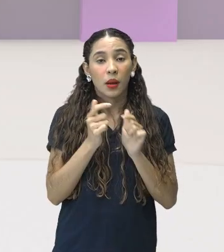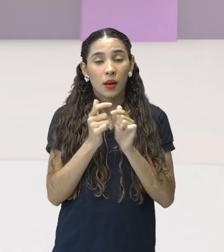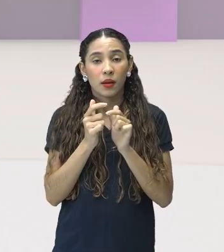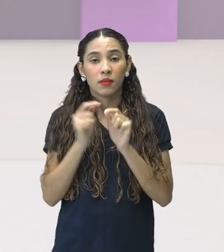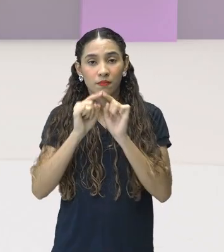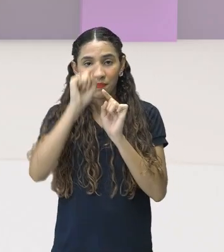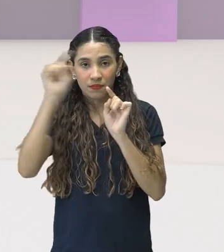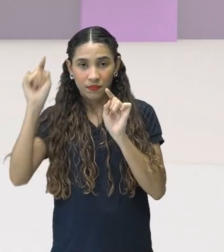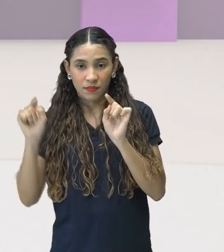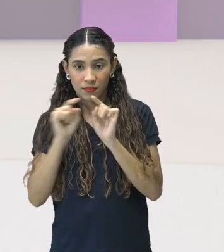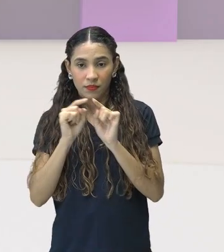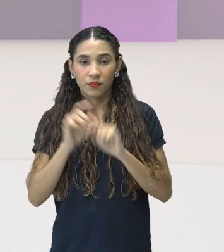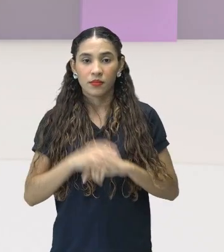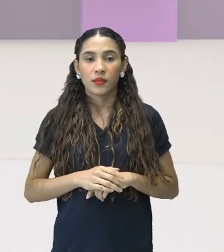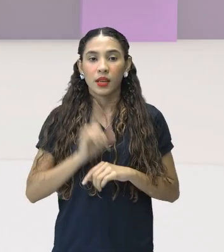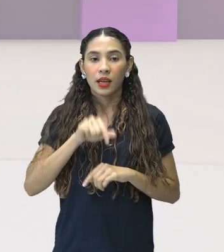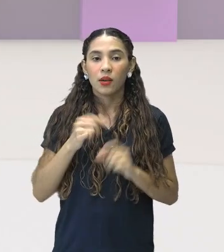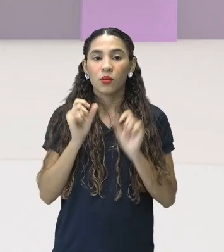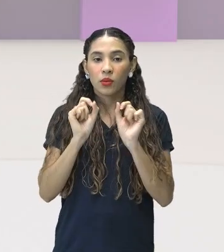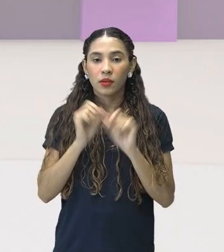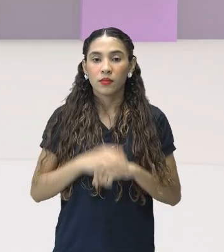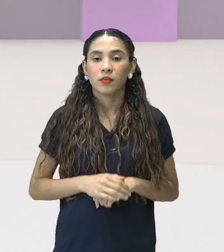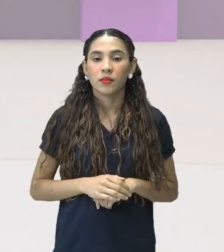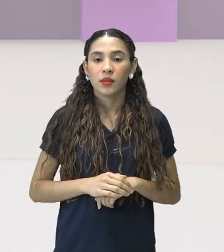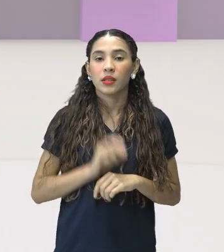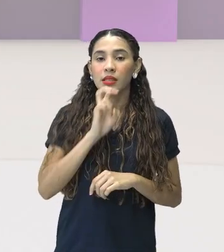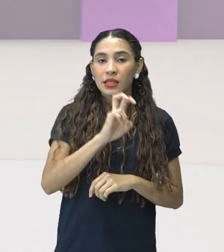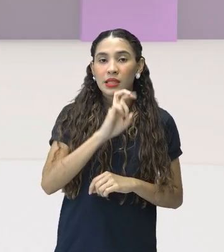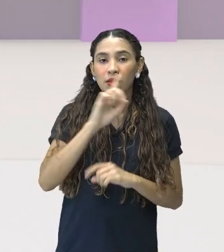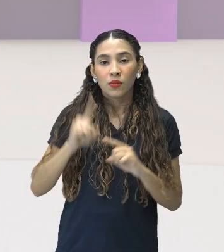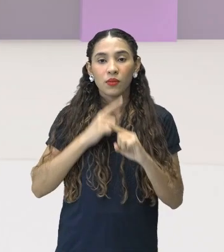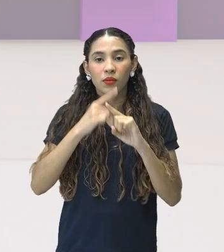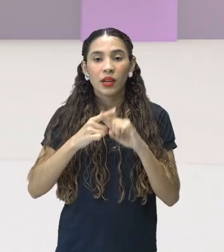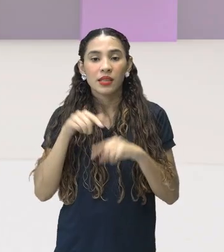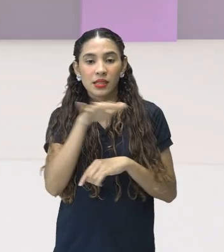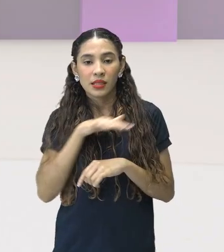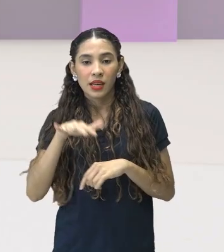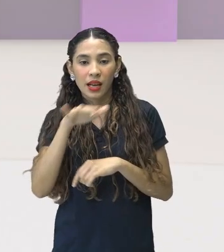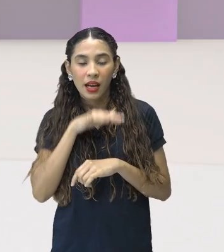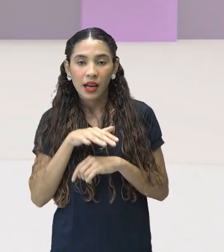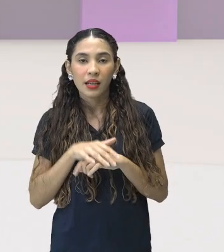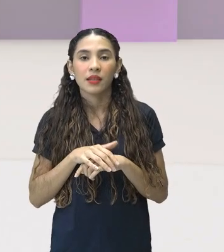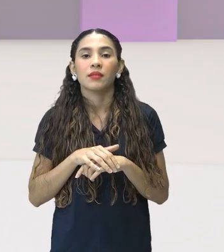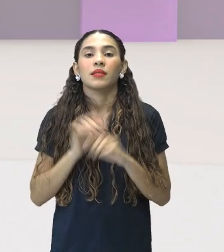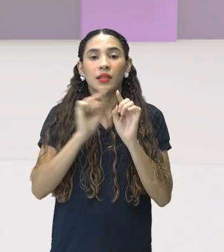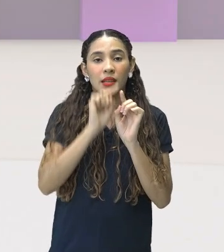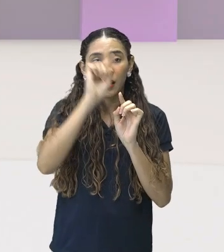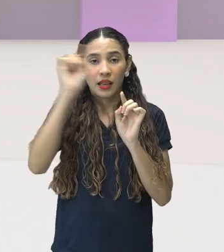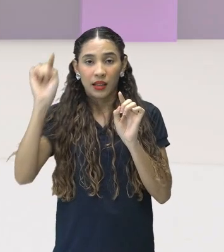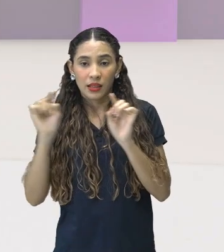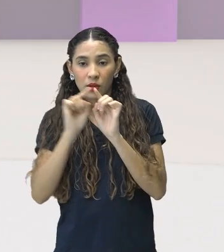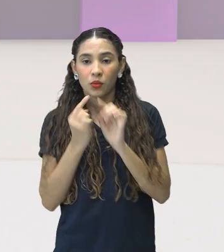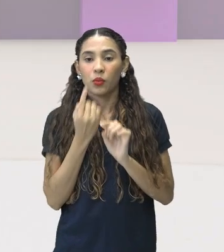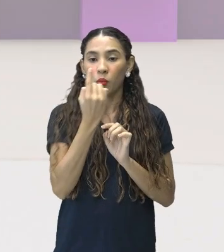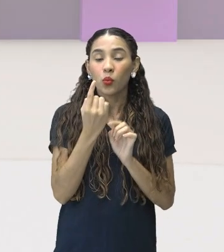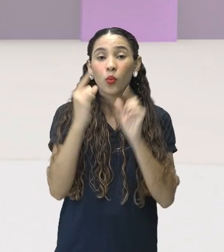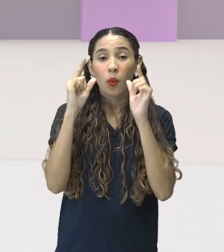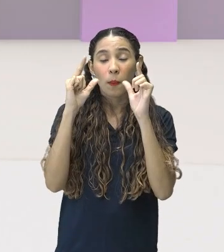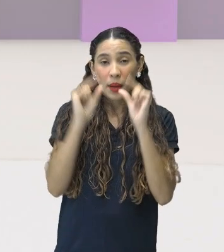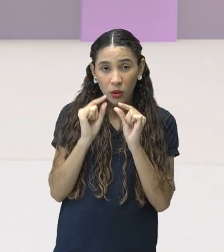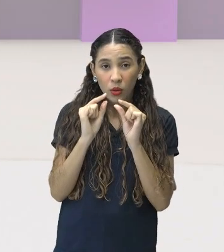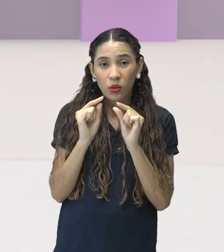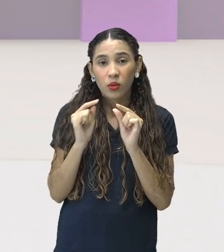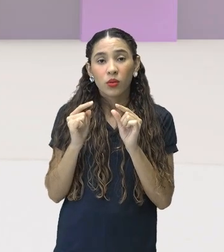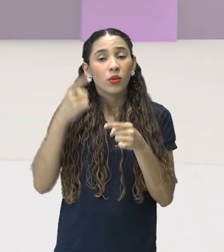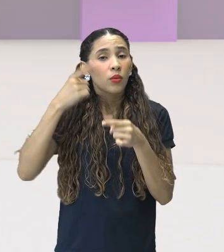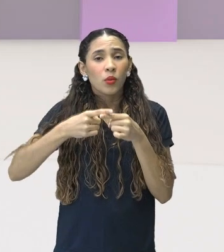maior, equivale a 5 vezes a área do nosso retângulo 1, que é o retângulo menor.